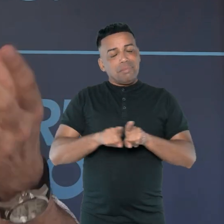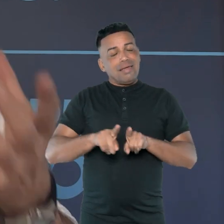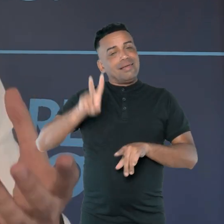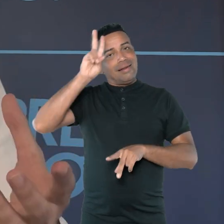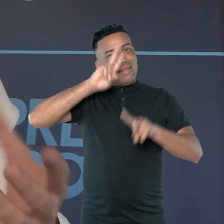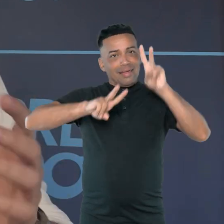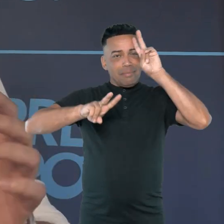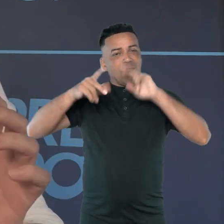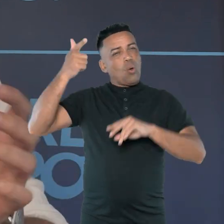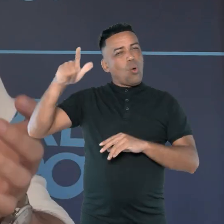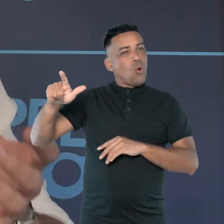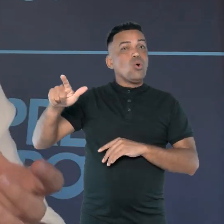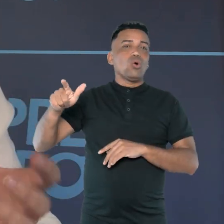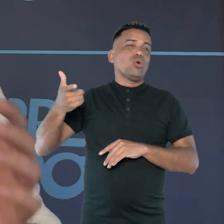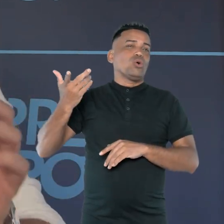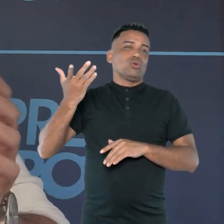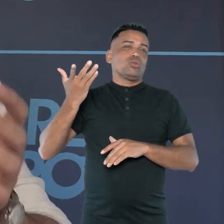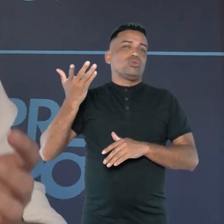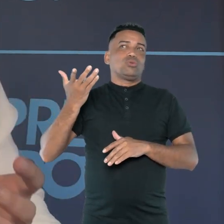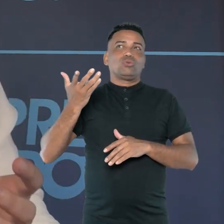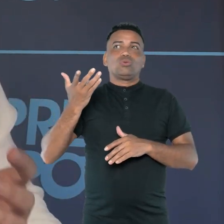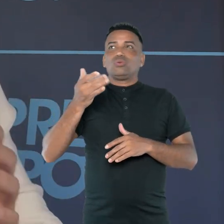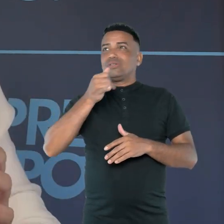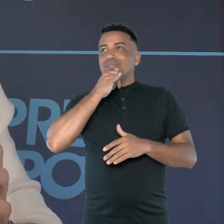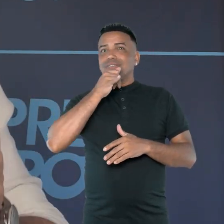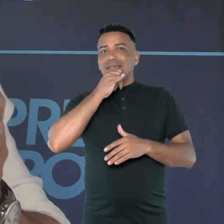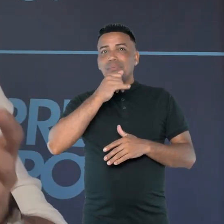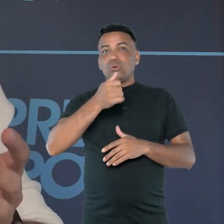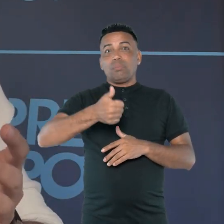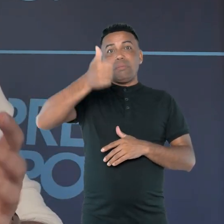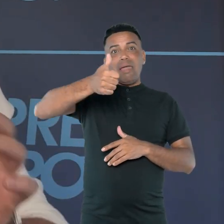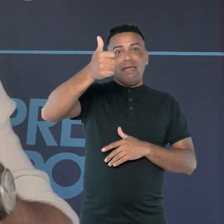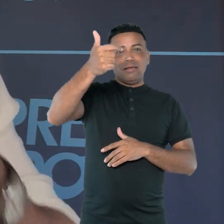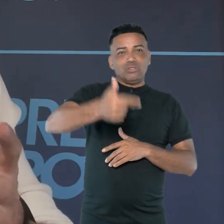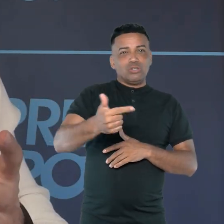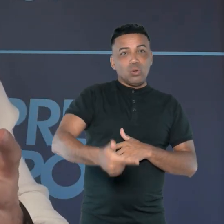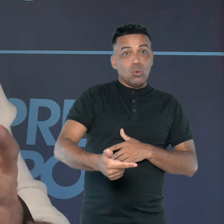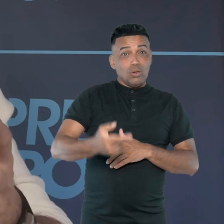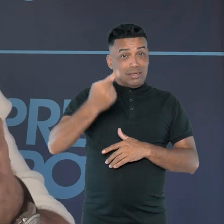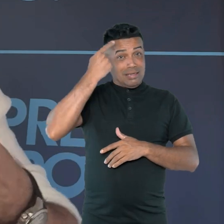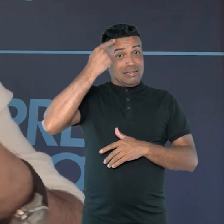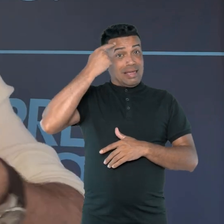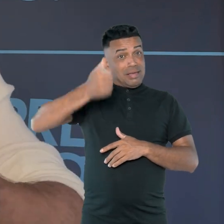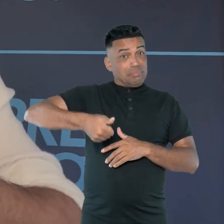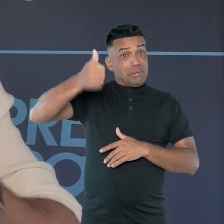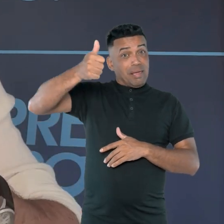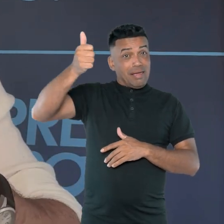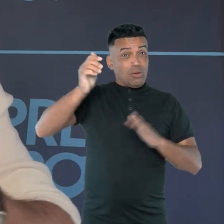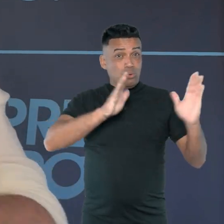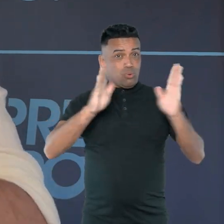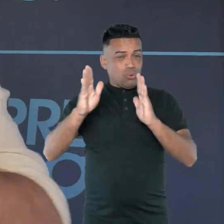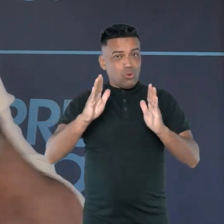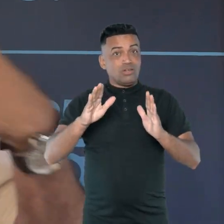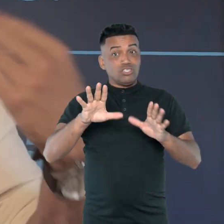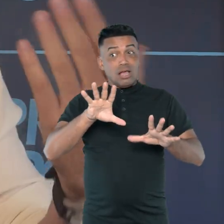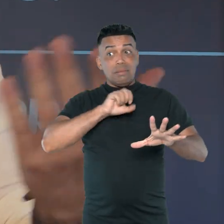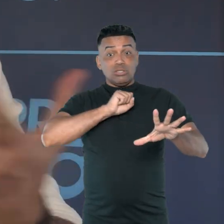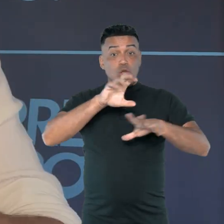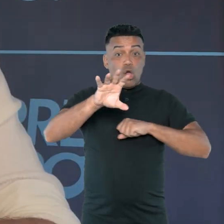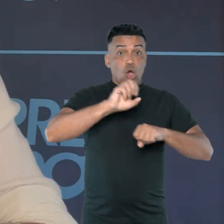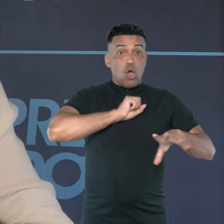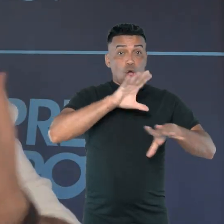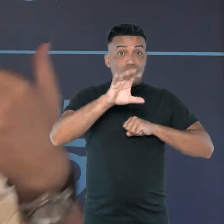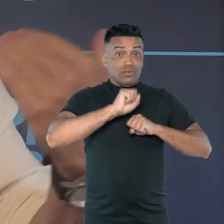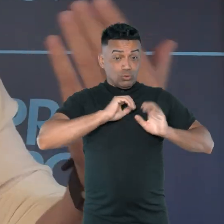Rudolf Steiner com o primeiro setênio, o segundo setênio, com uma ideia de que no primeiro setênio nós somos essa esponja que absorve tudo ao